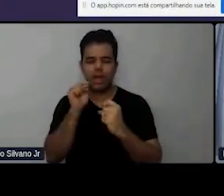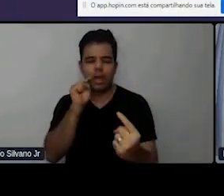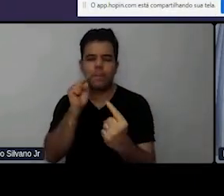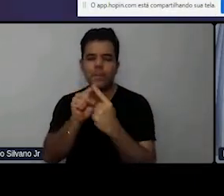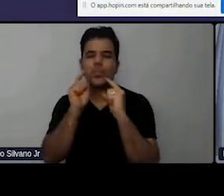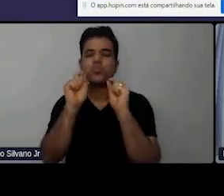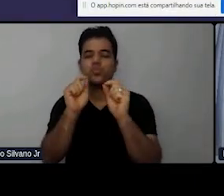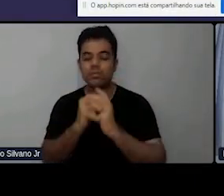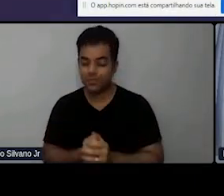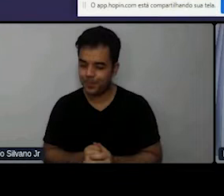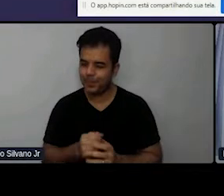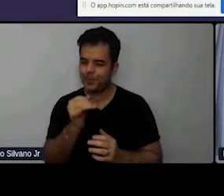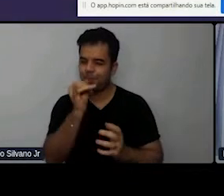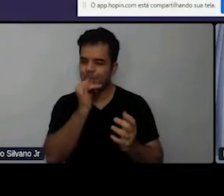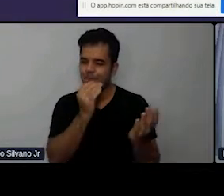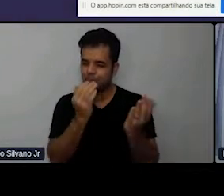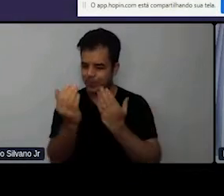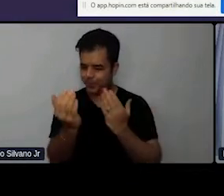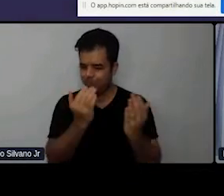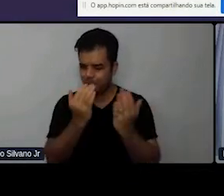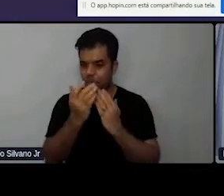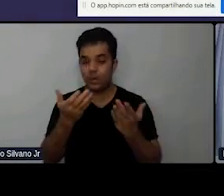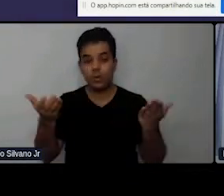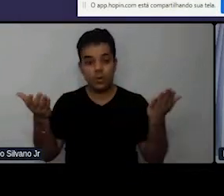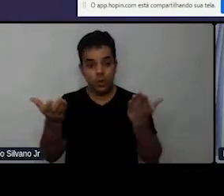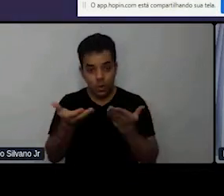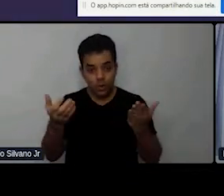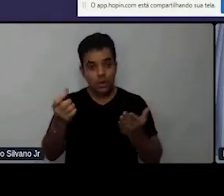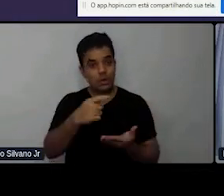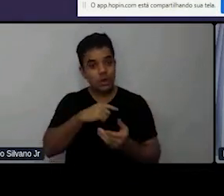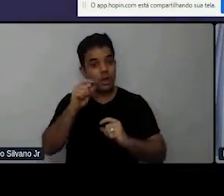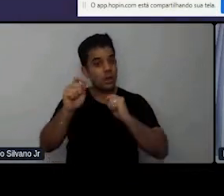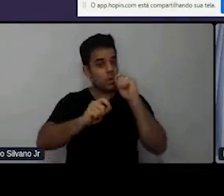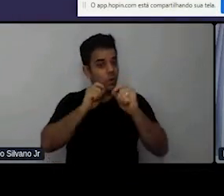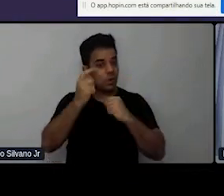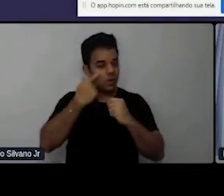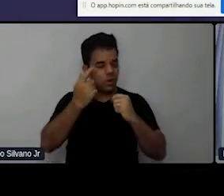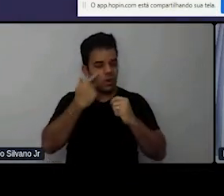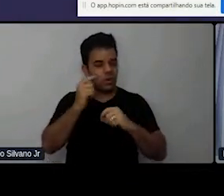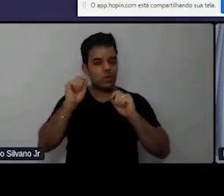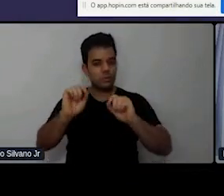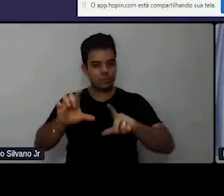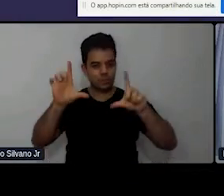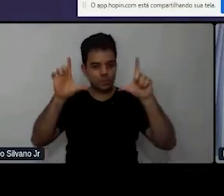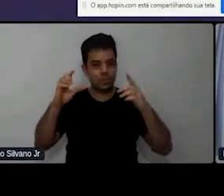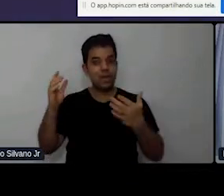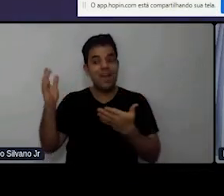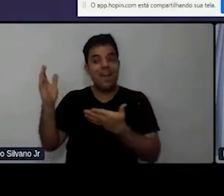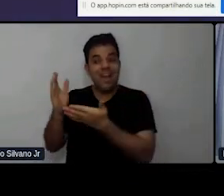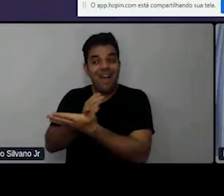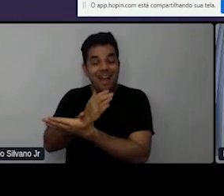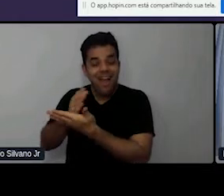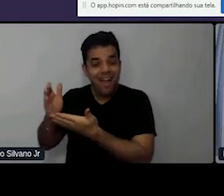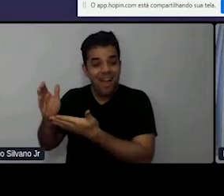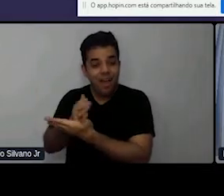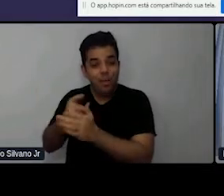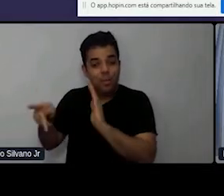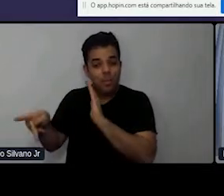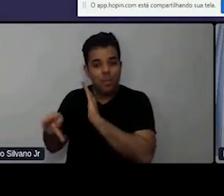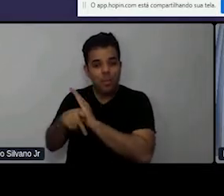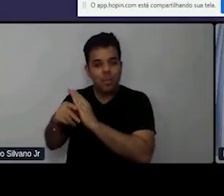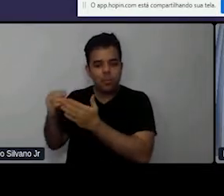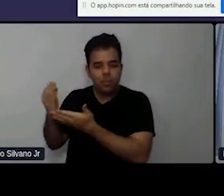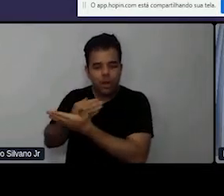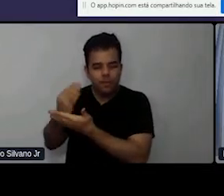gente, por exemplo, no Medium hoje em dia, tem alguns artigos que falam coisas